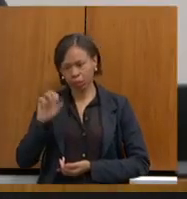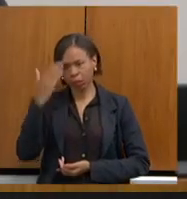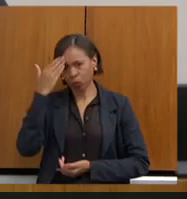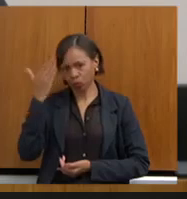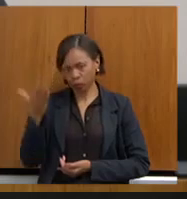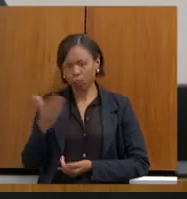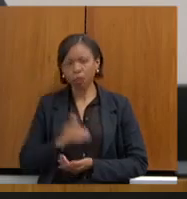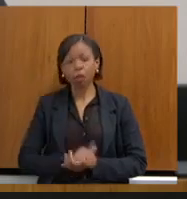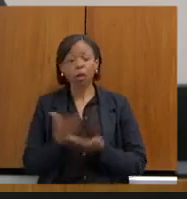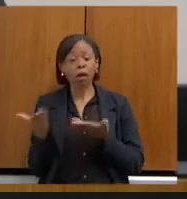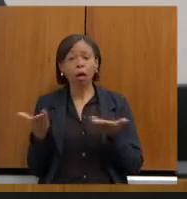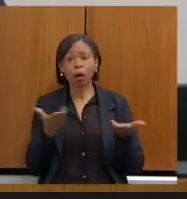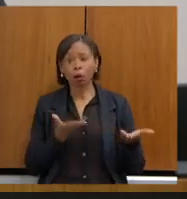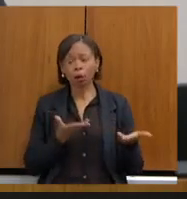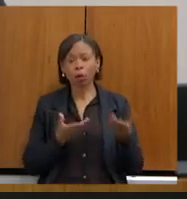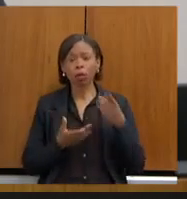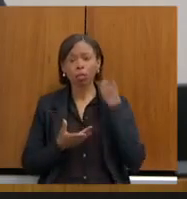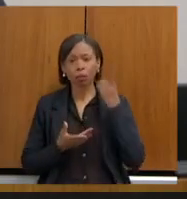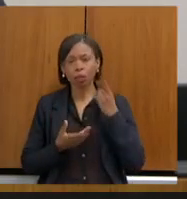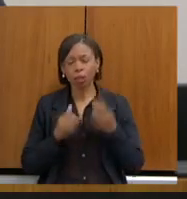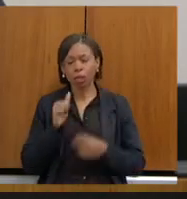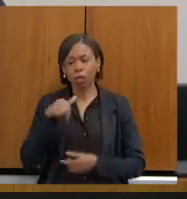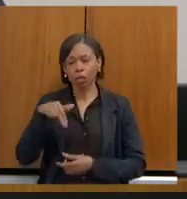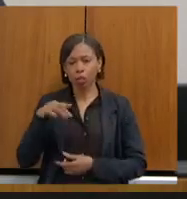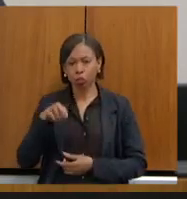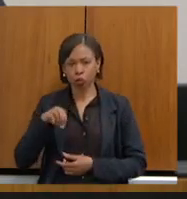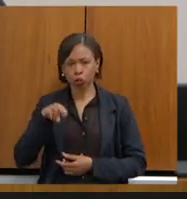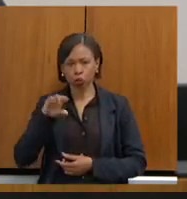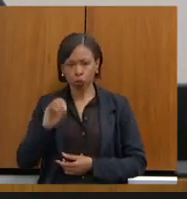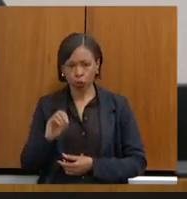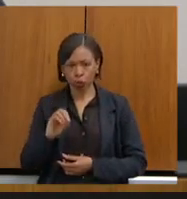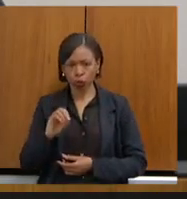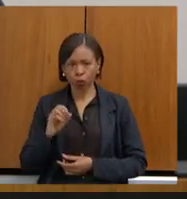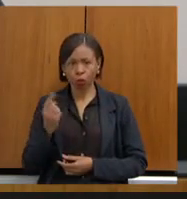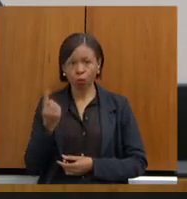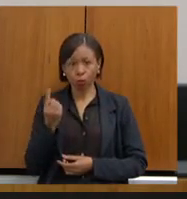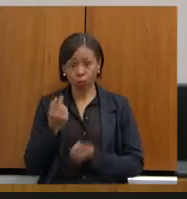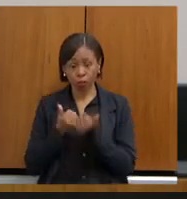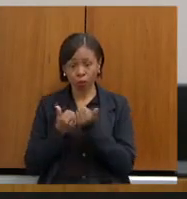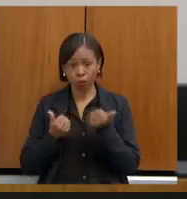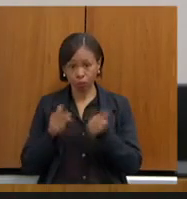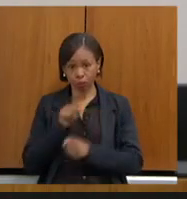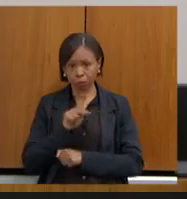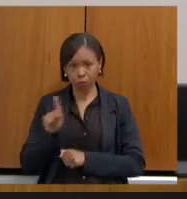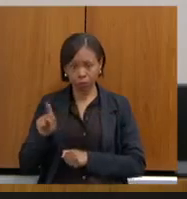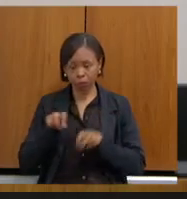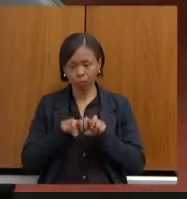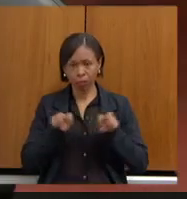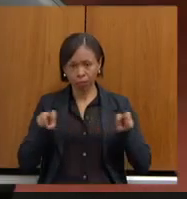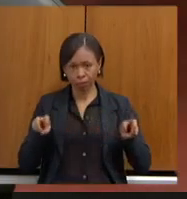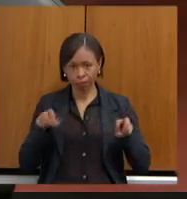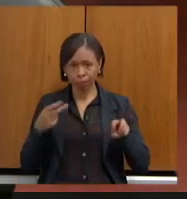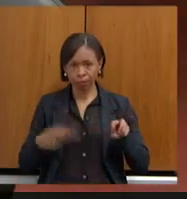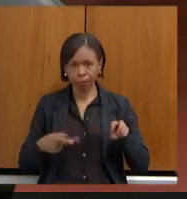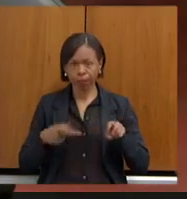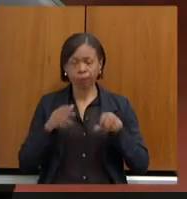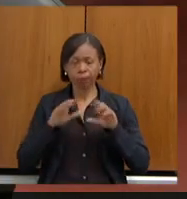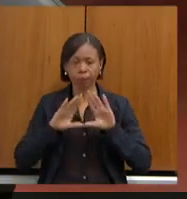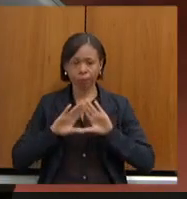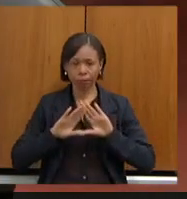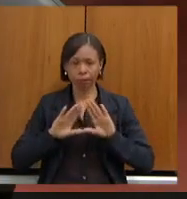palavra luz Deputado Antonio Carlos Arantes primeiro vice-presidente da mesa diretora desta casa